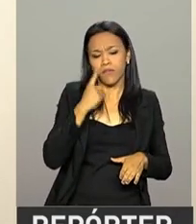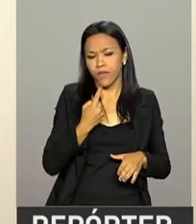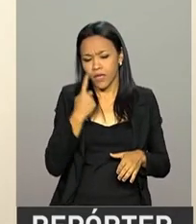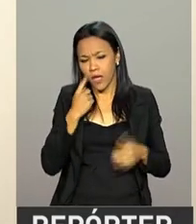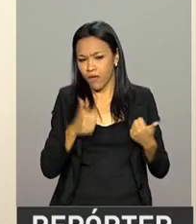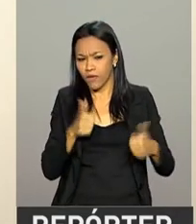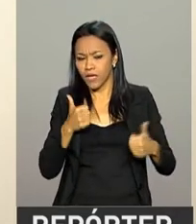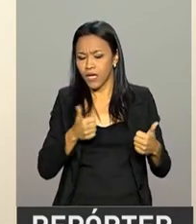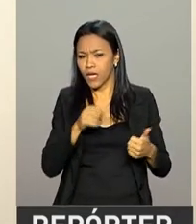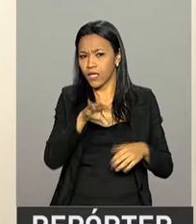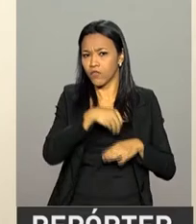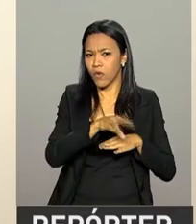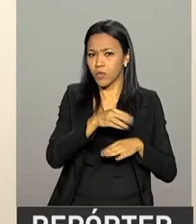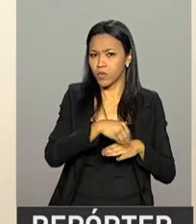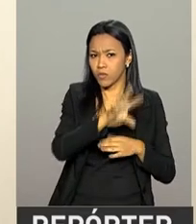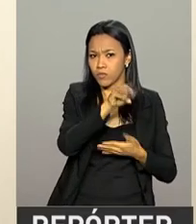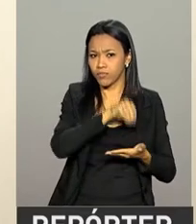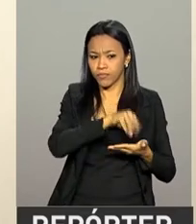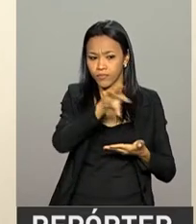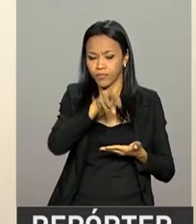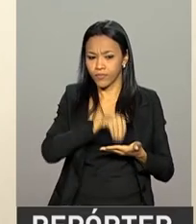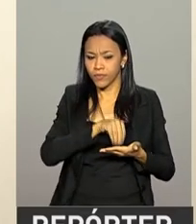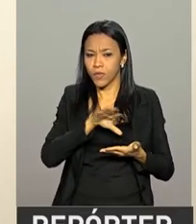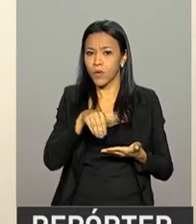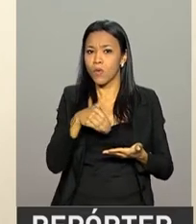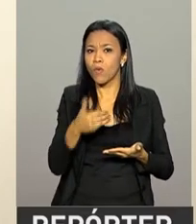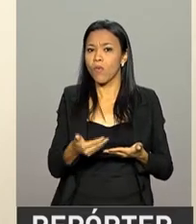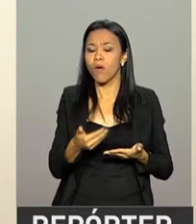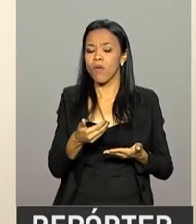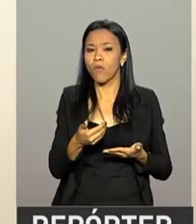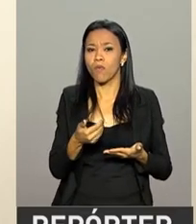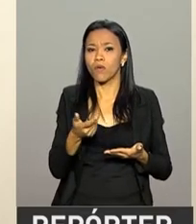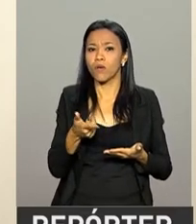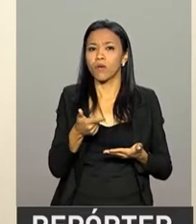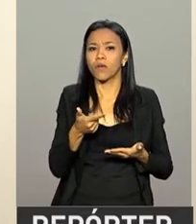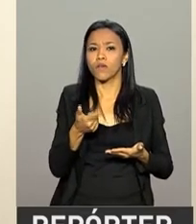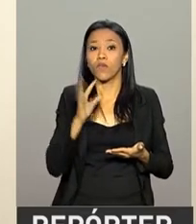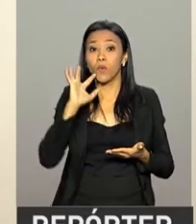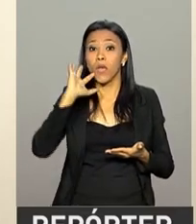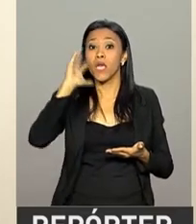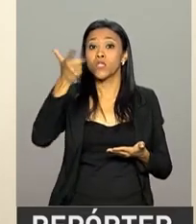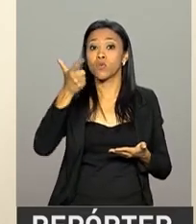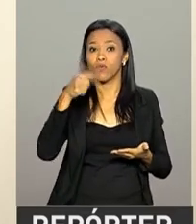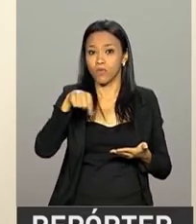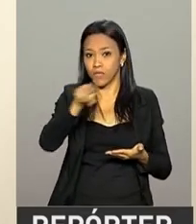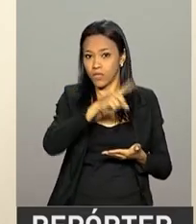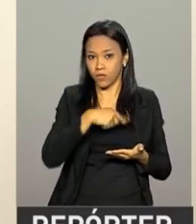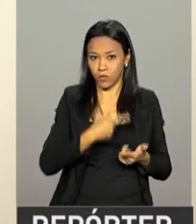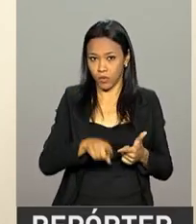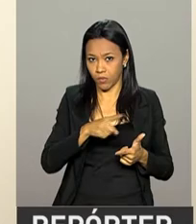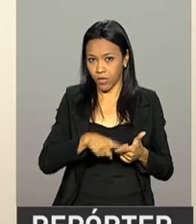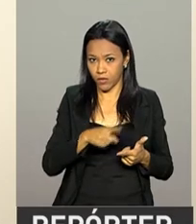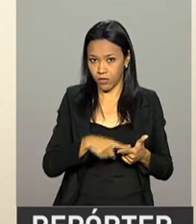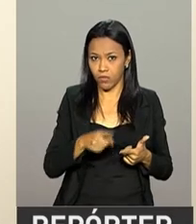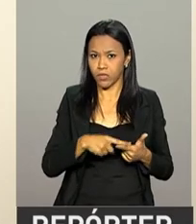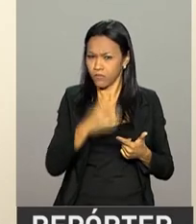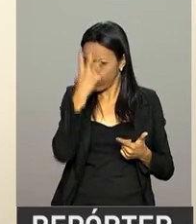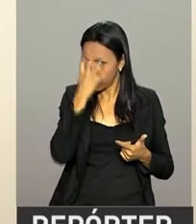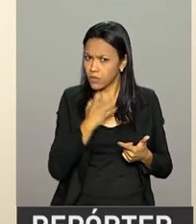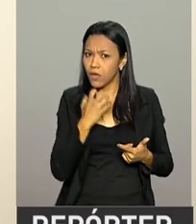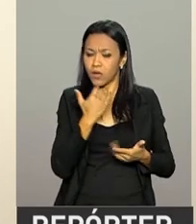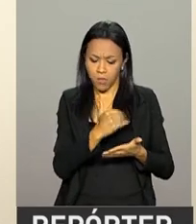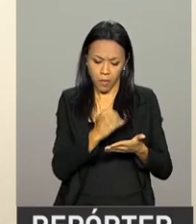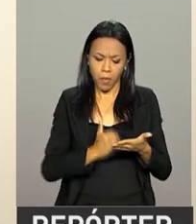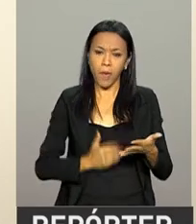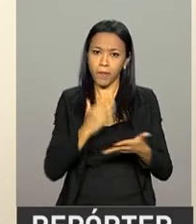registradas reclamações e verificadas quantas reclamações foram resolvidas pelas operadoras de forma célere, através